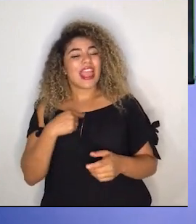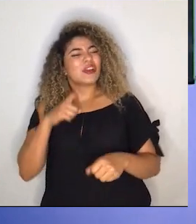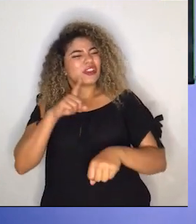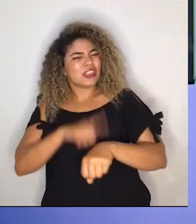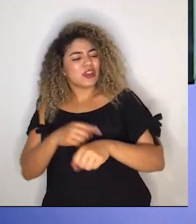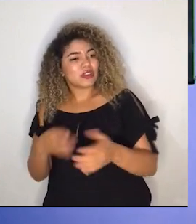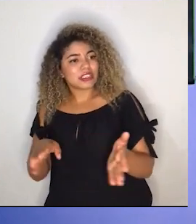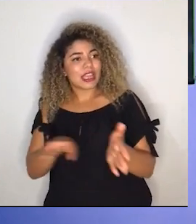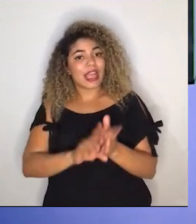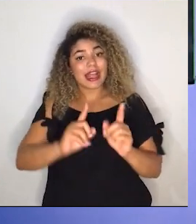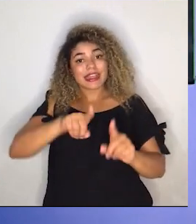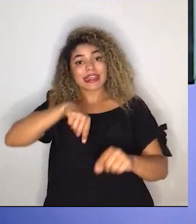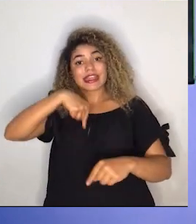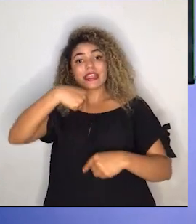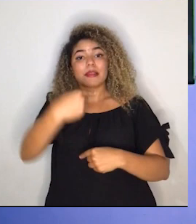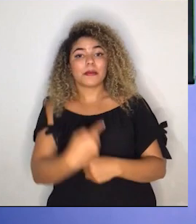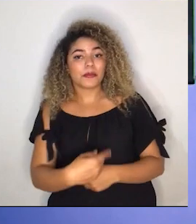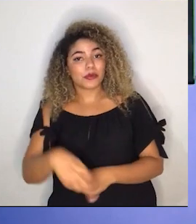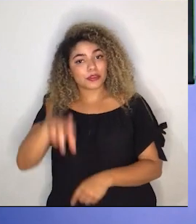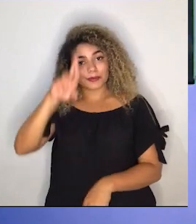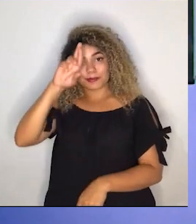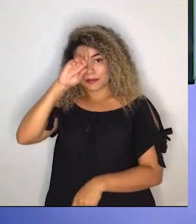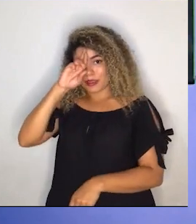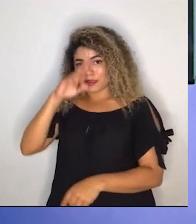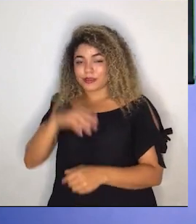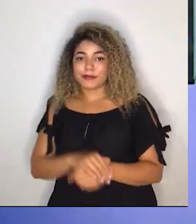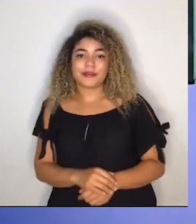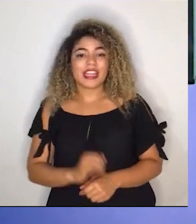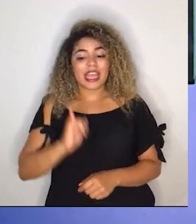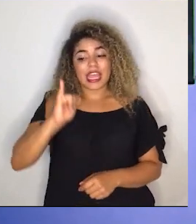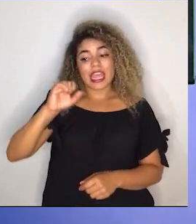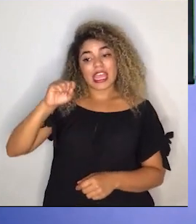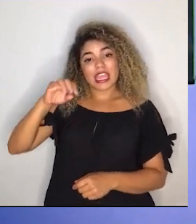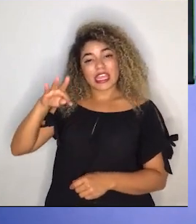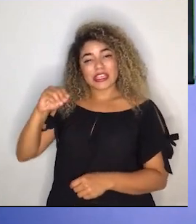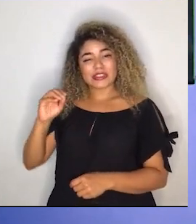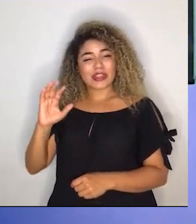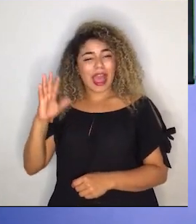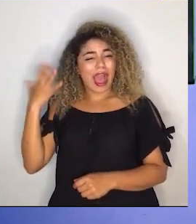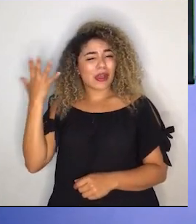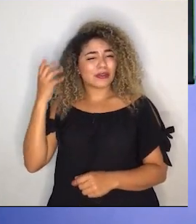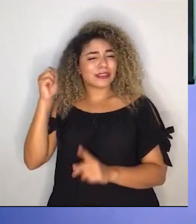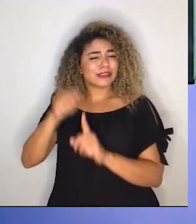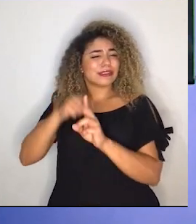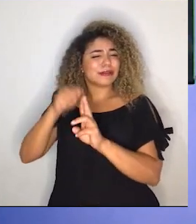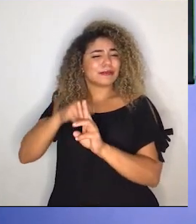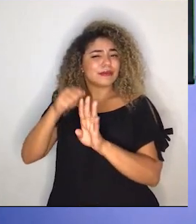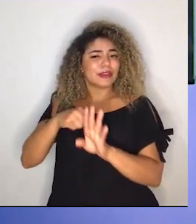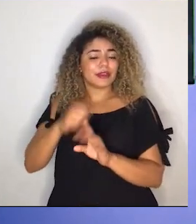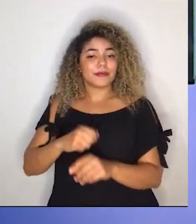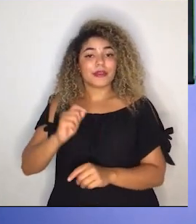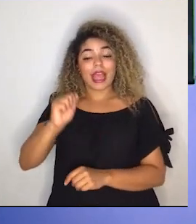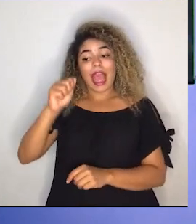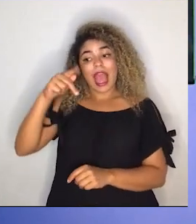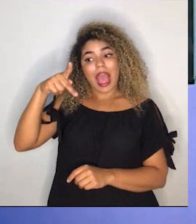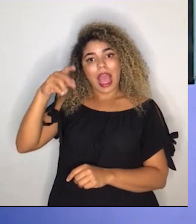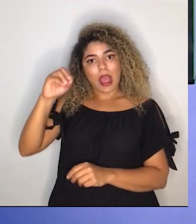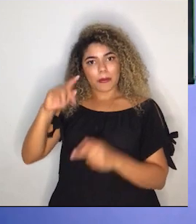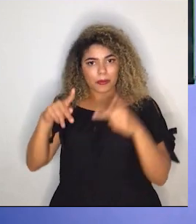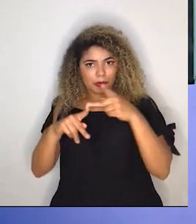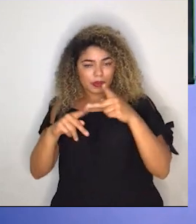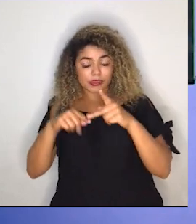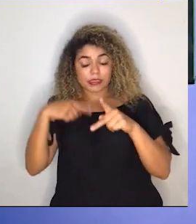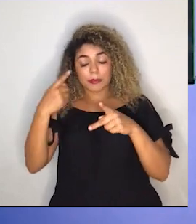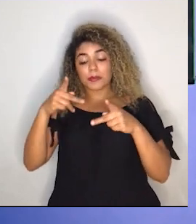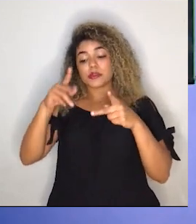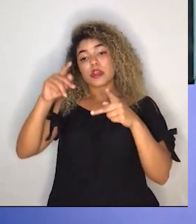chegar após meio-dia. Isso aconteceu por muitos meses. Temos as preposições após e